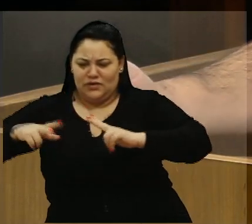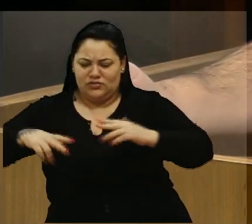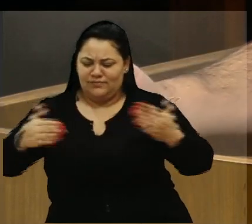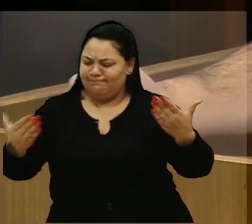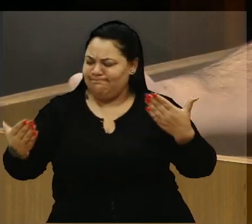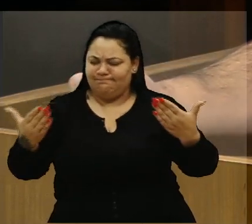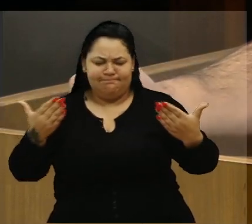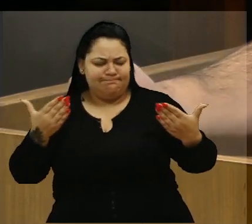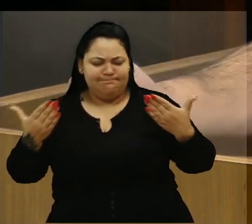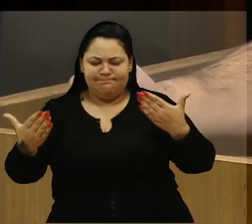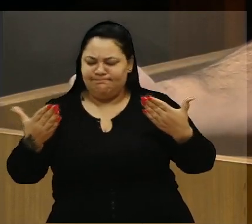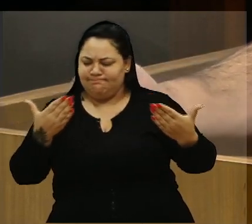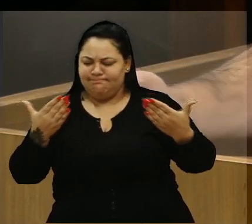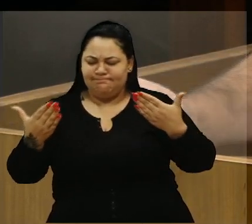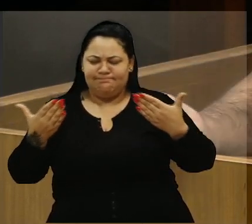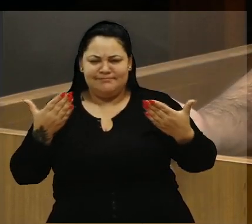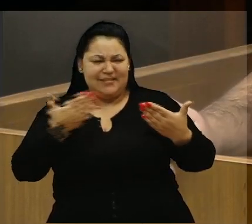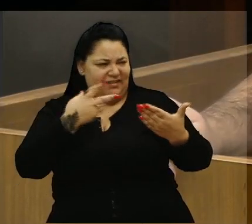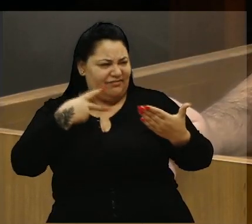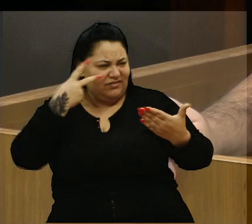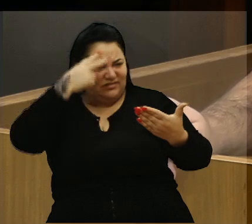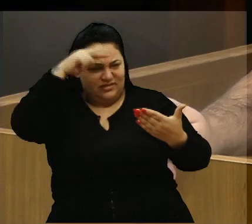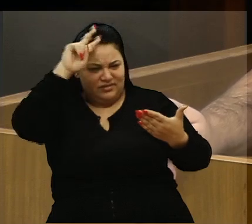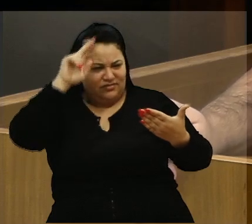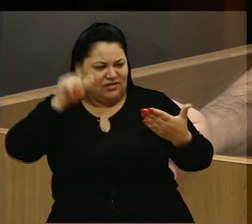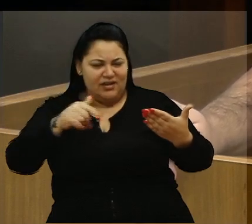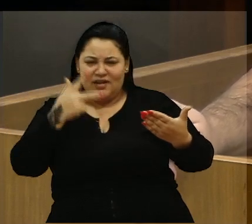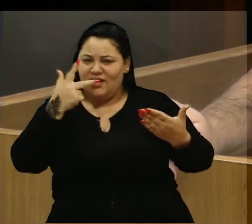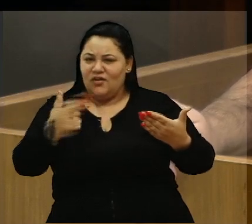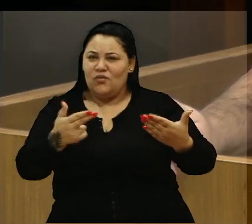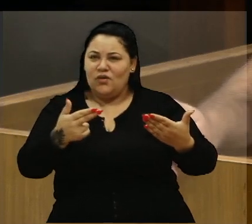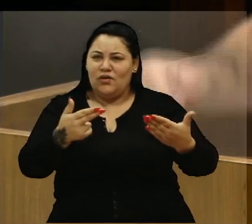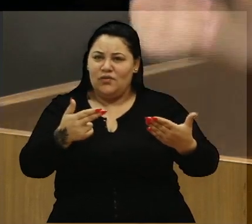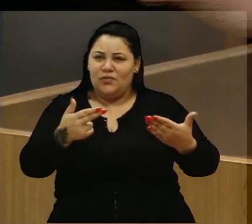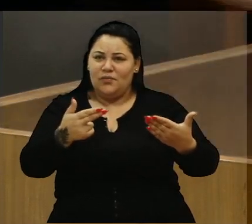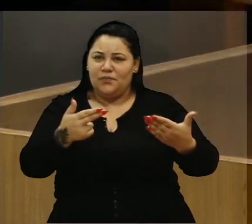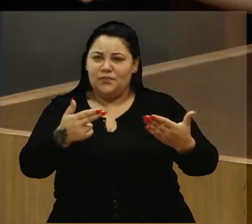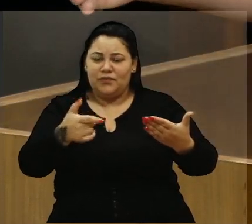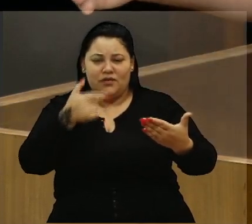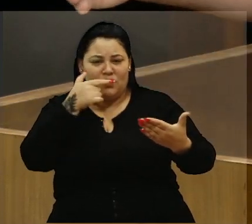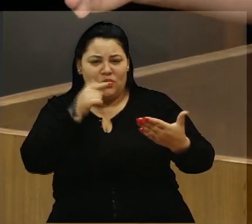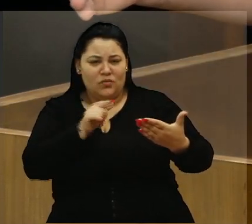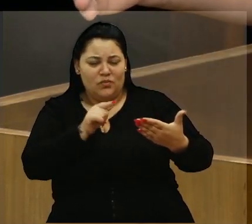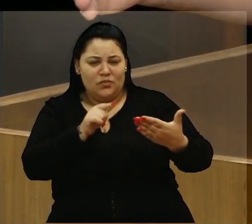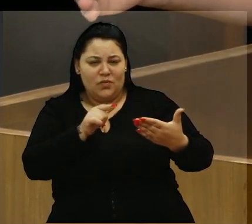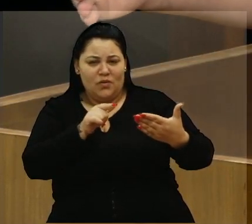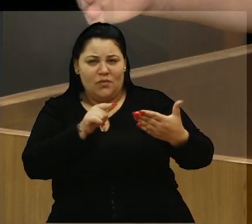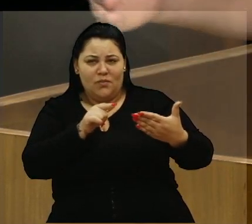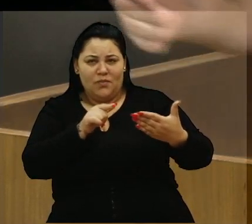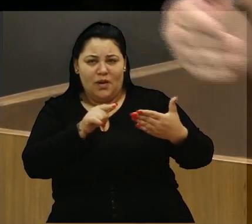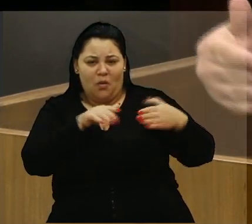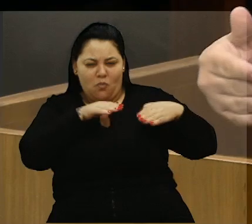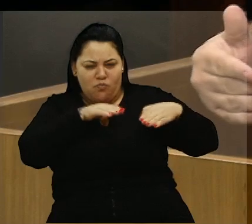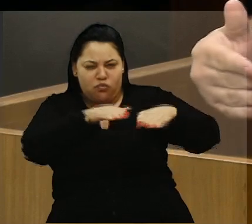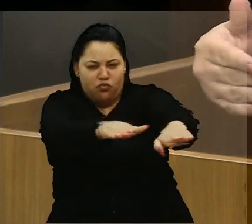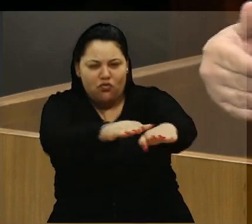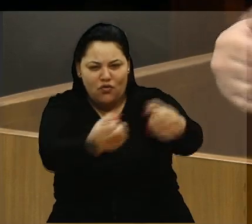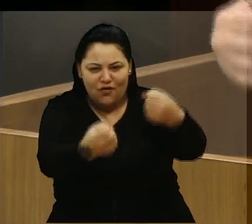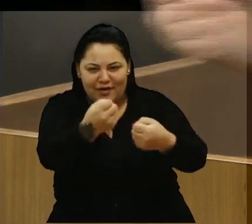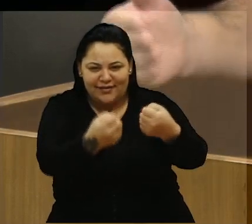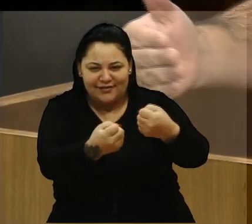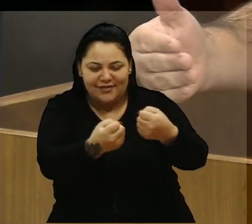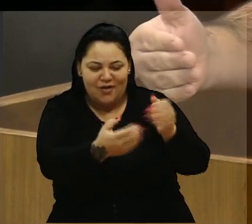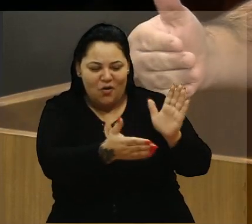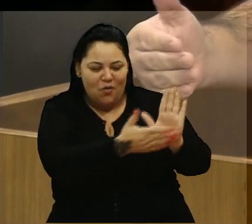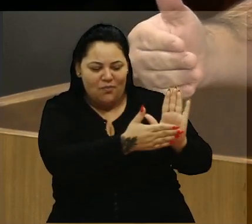de saúde, vereador Edson, é mais ou menos como comparar uma Fórmula 1. O plano de saúde é uma Ferrari e o SUS muitas vezes